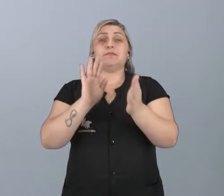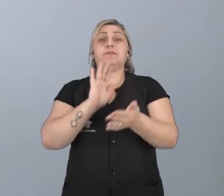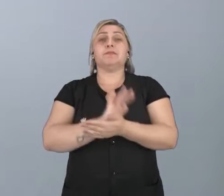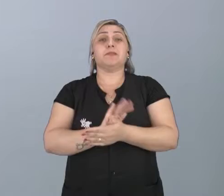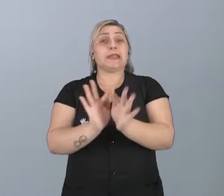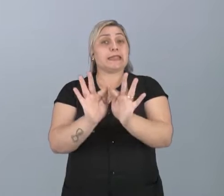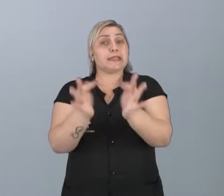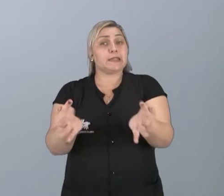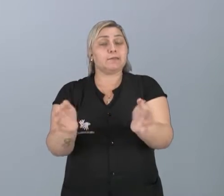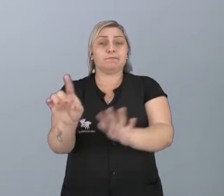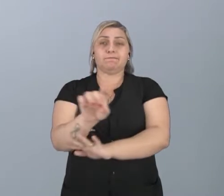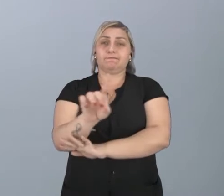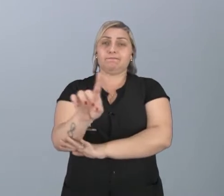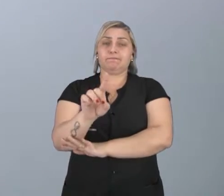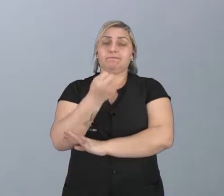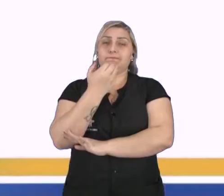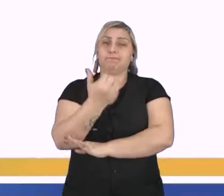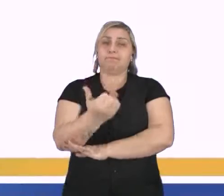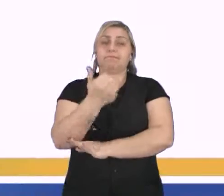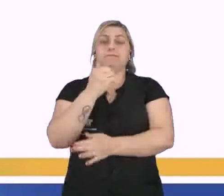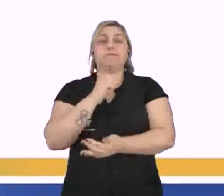algo simples, tá bom?